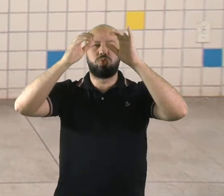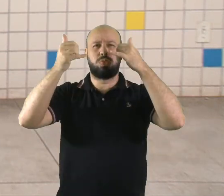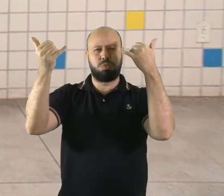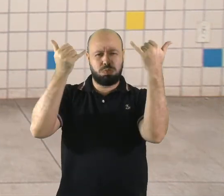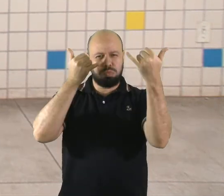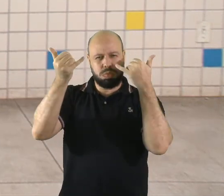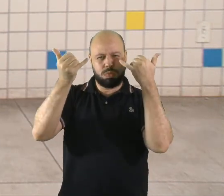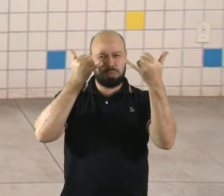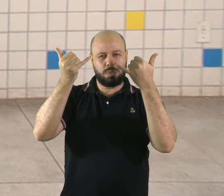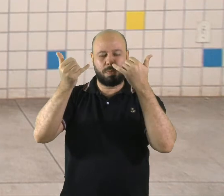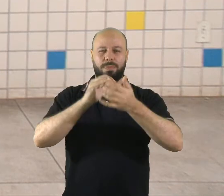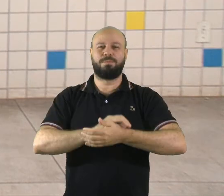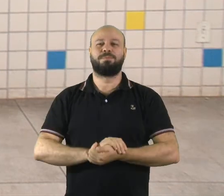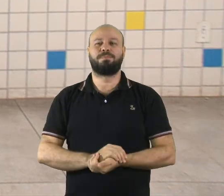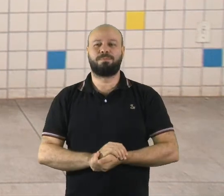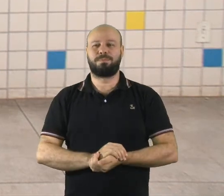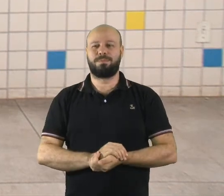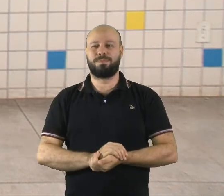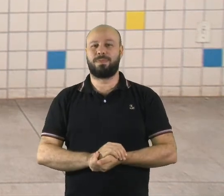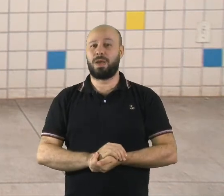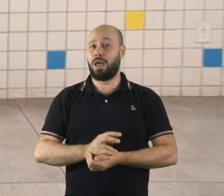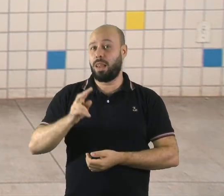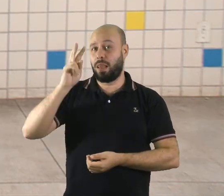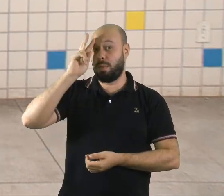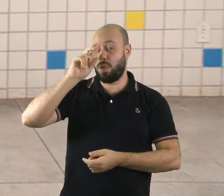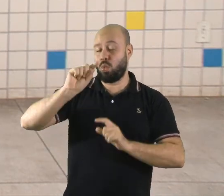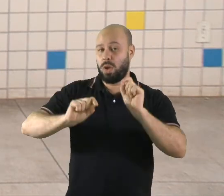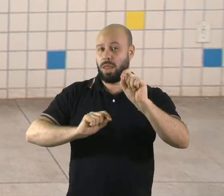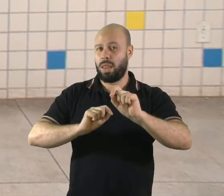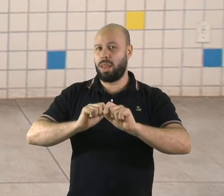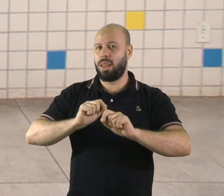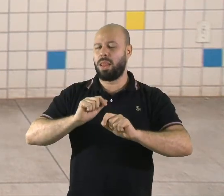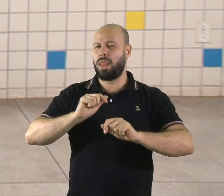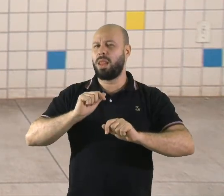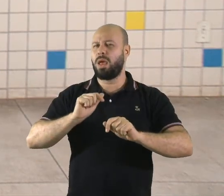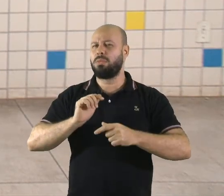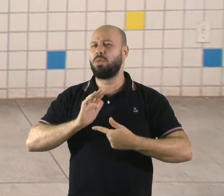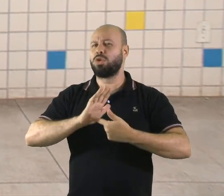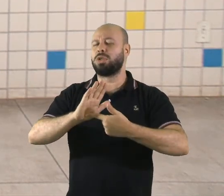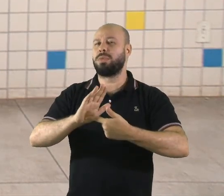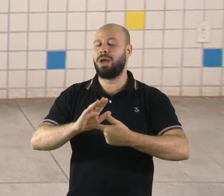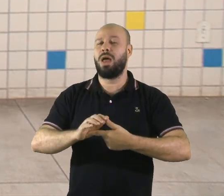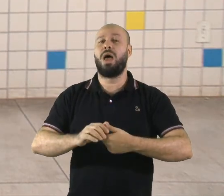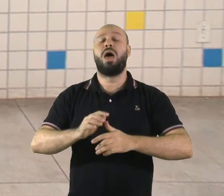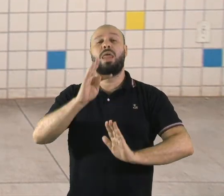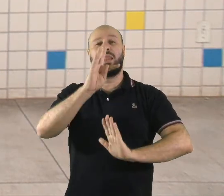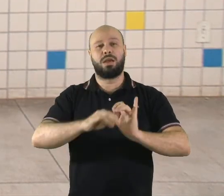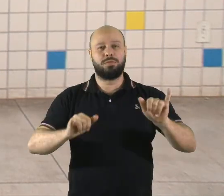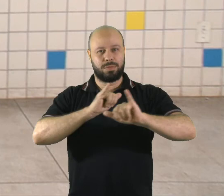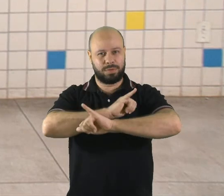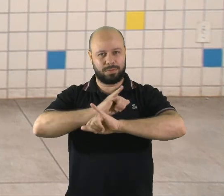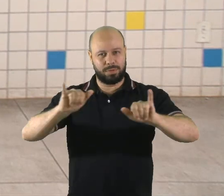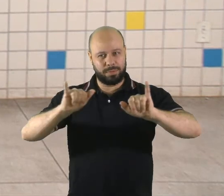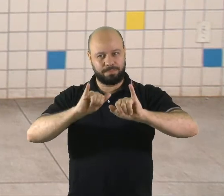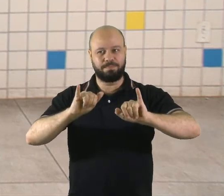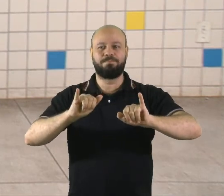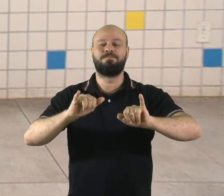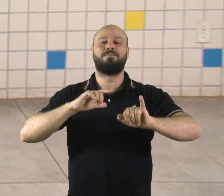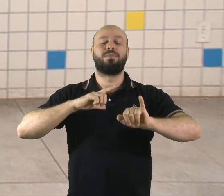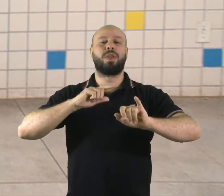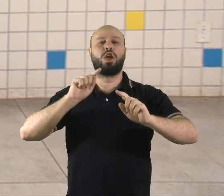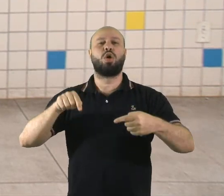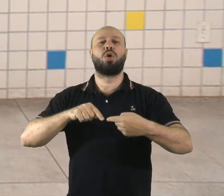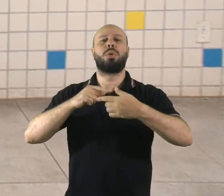informações. Para relembrar, trabalhamos hoje o texto informativo, que tem o